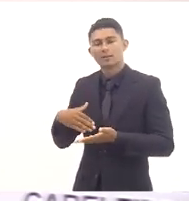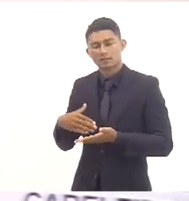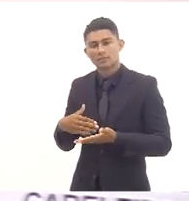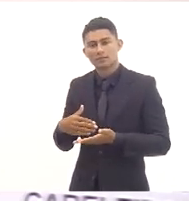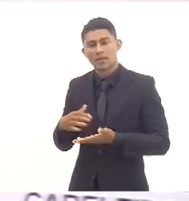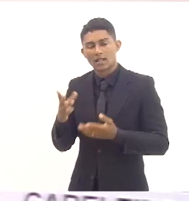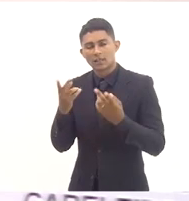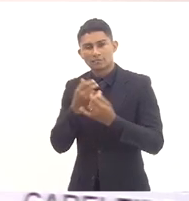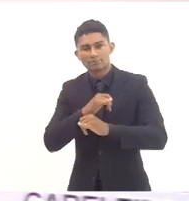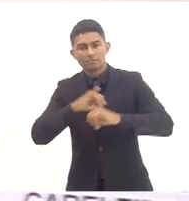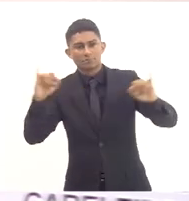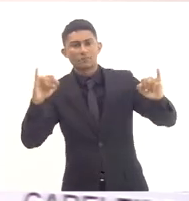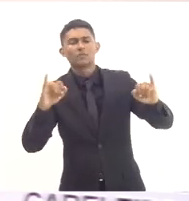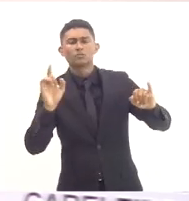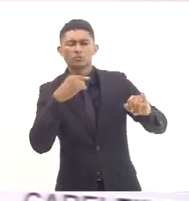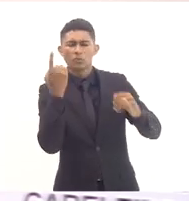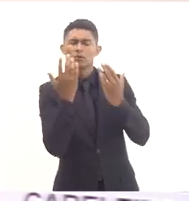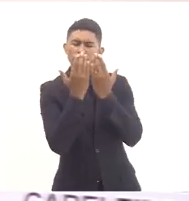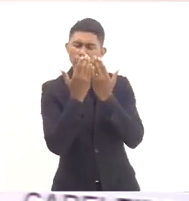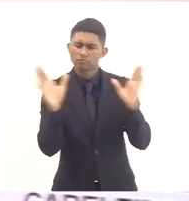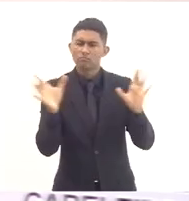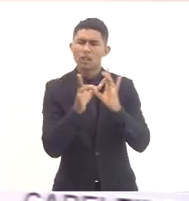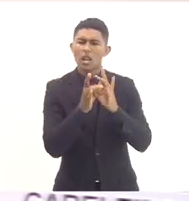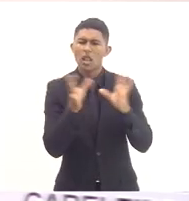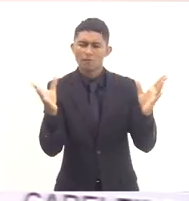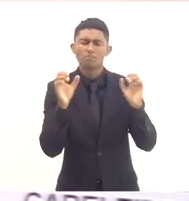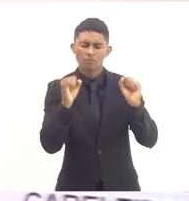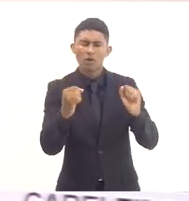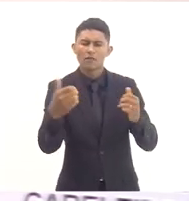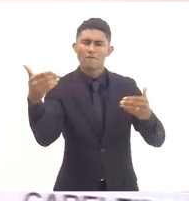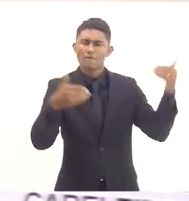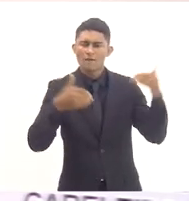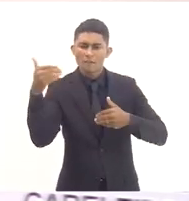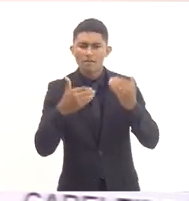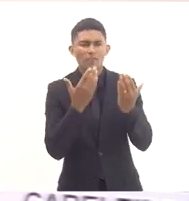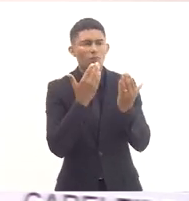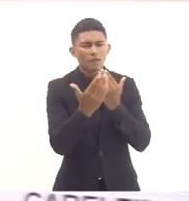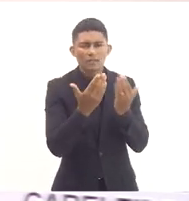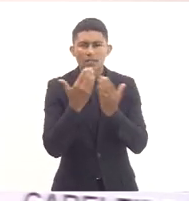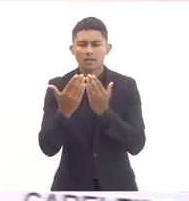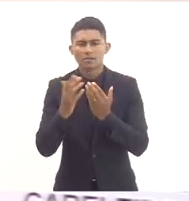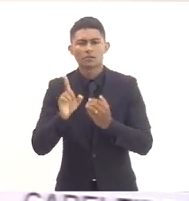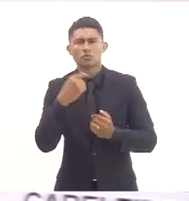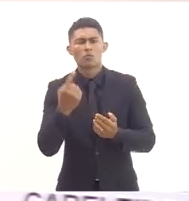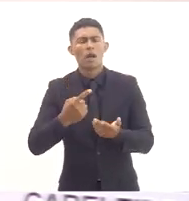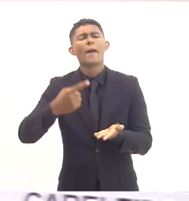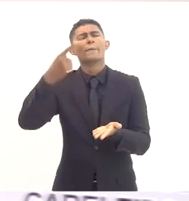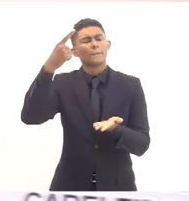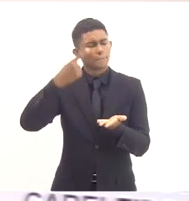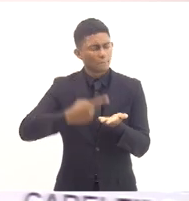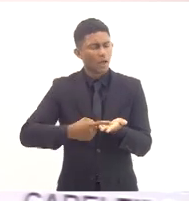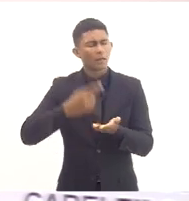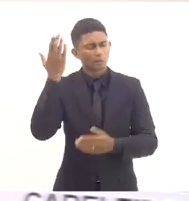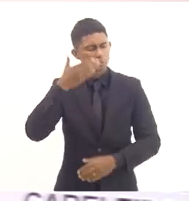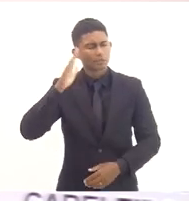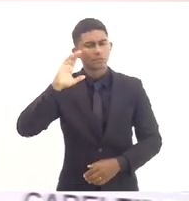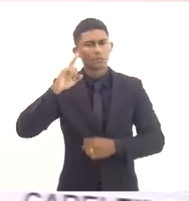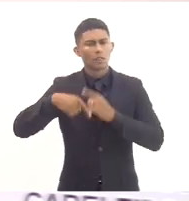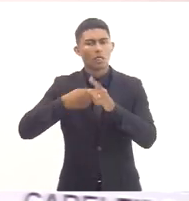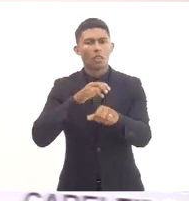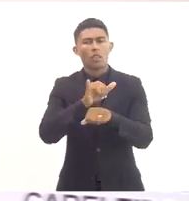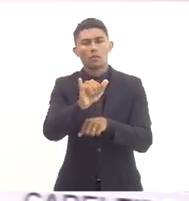de portas abertas para conversar recebemos sempre todos não criamos promessas e Olá